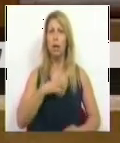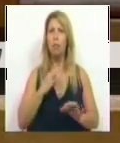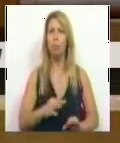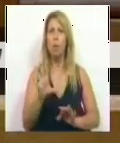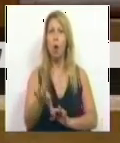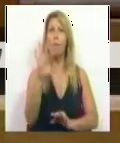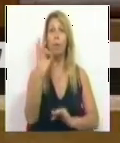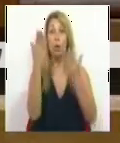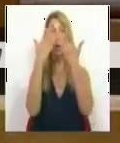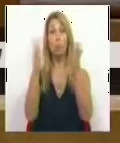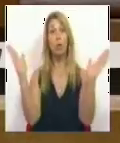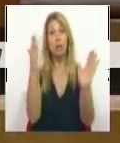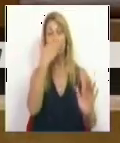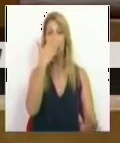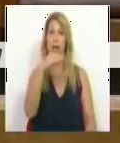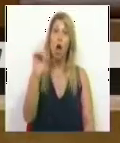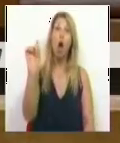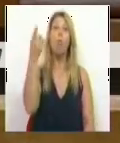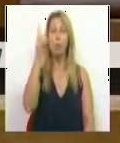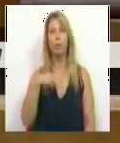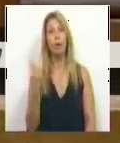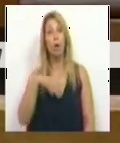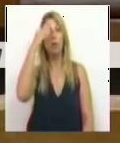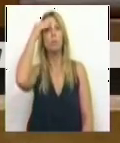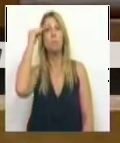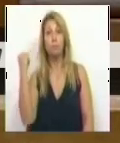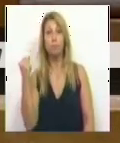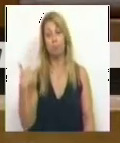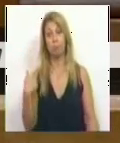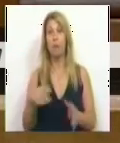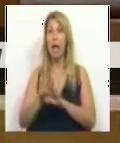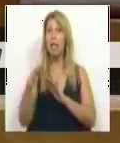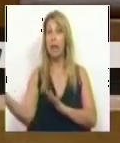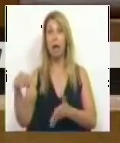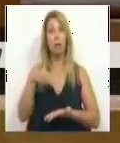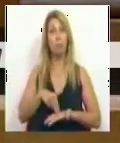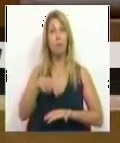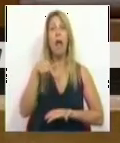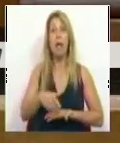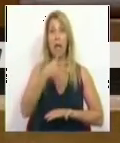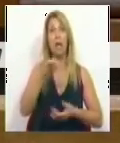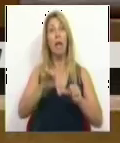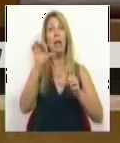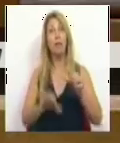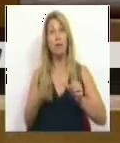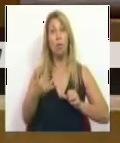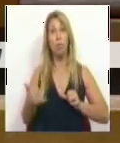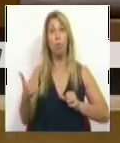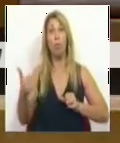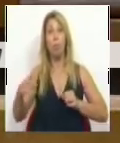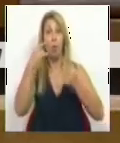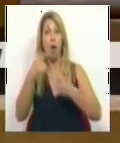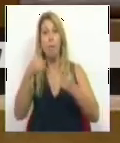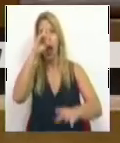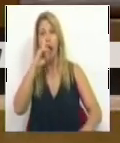democracia. E se nos estivéssemos esquecido disso, aqui esteve a direita para nos lembrar em cada intervenção que fez. Estranhamente,